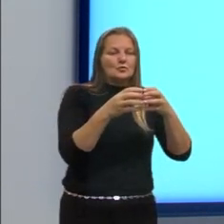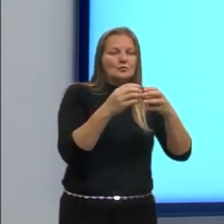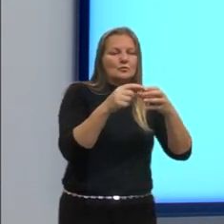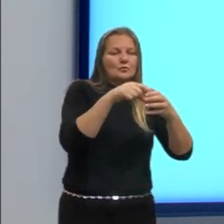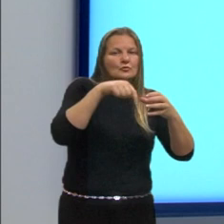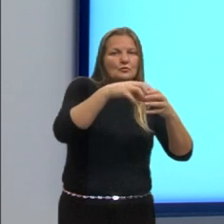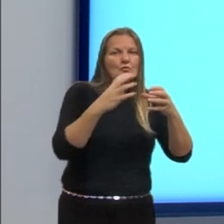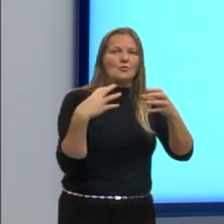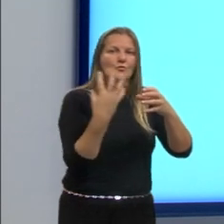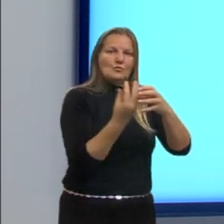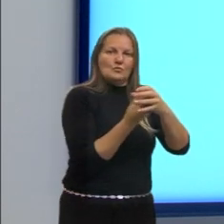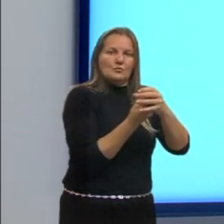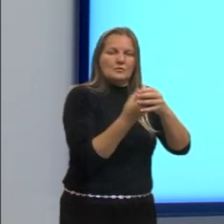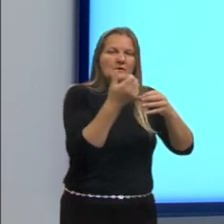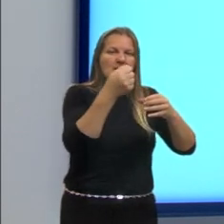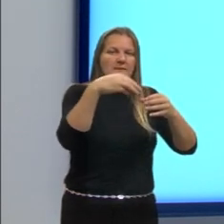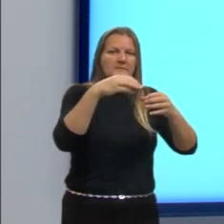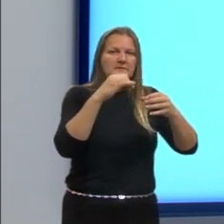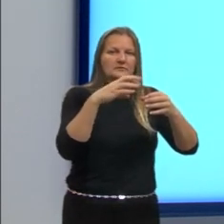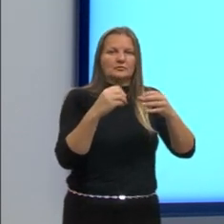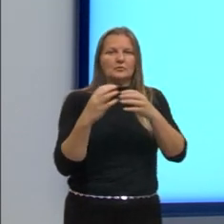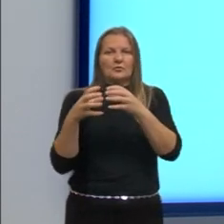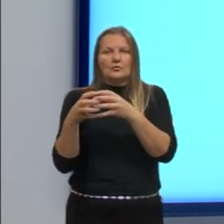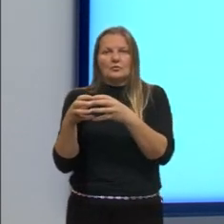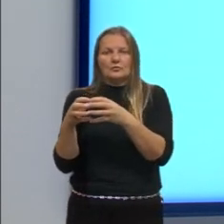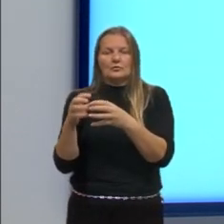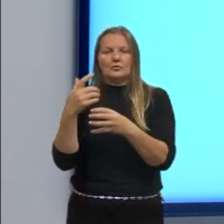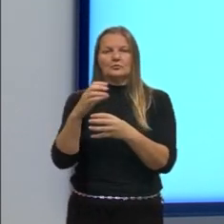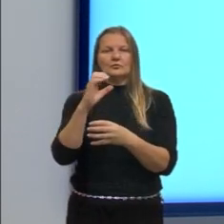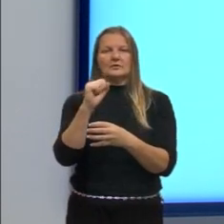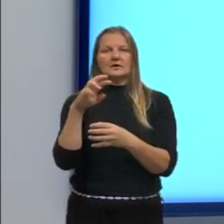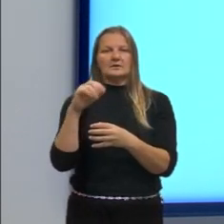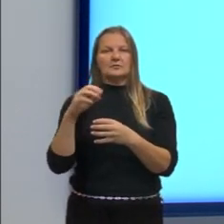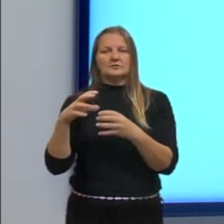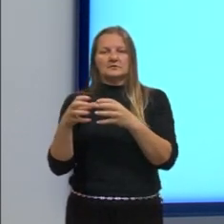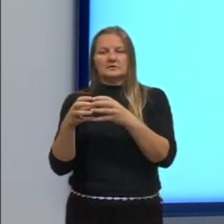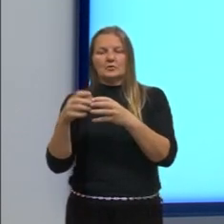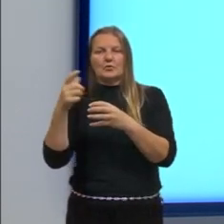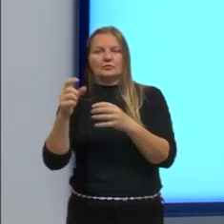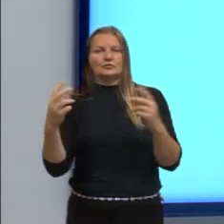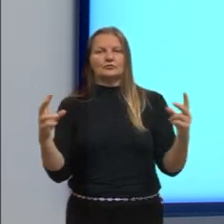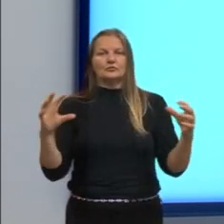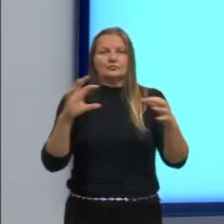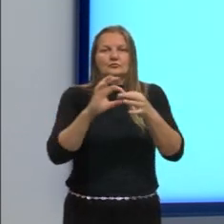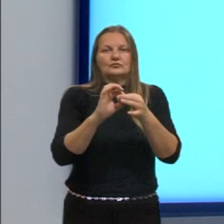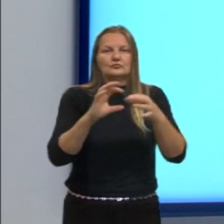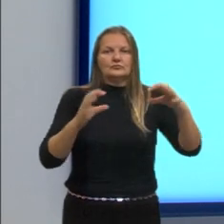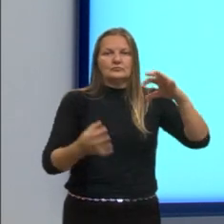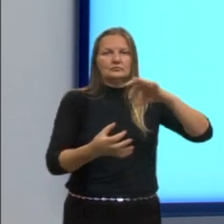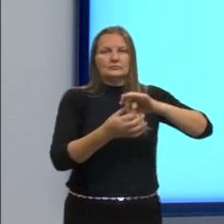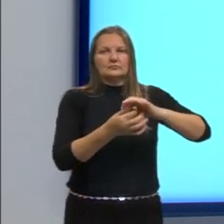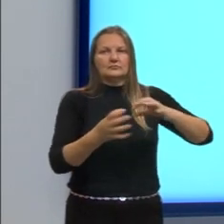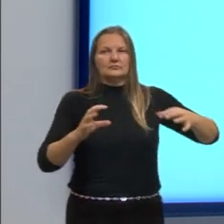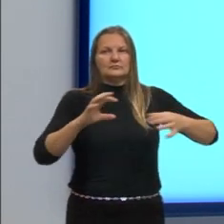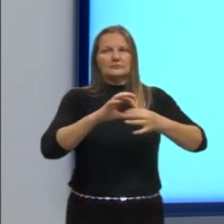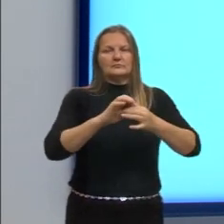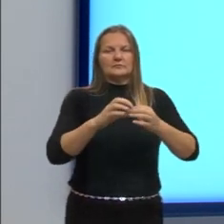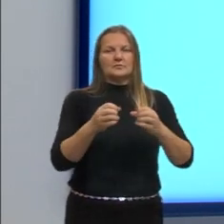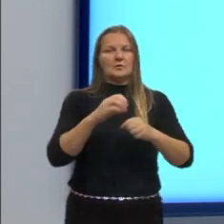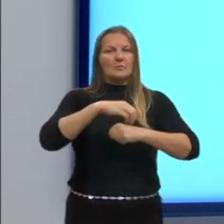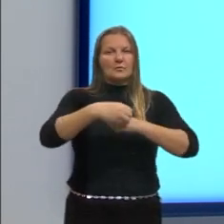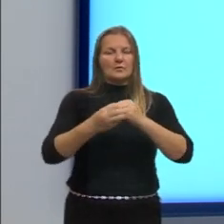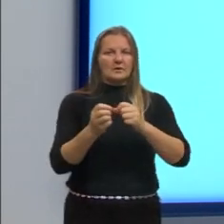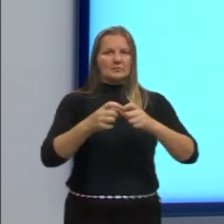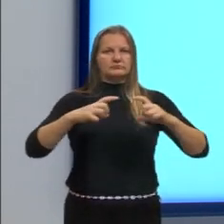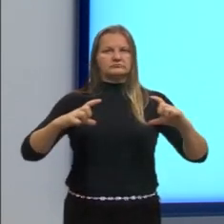tá de um aminoácido com um grupo carboxila do outro aminoácidos vão se ligando e formando essa macromolécula